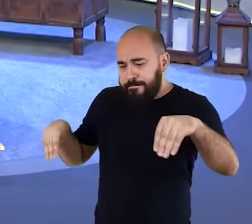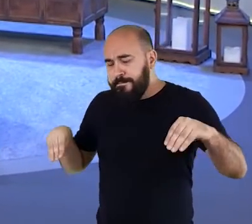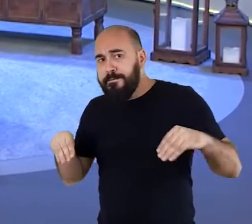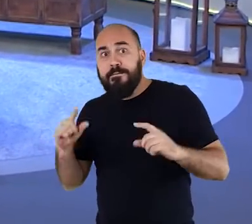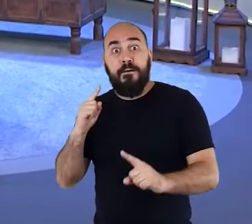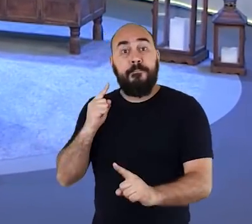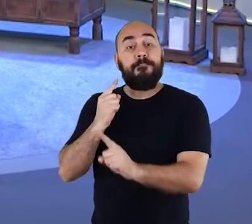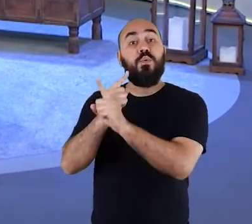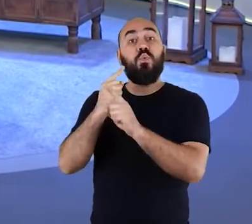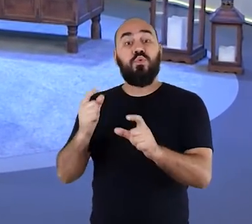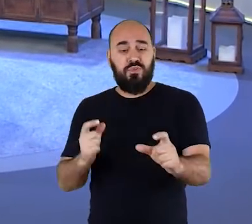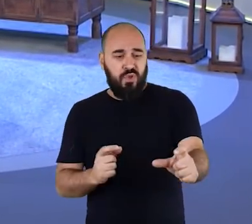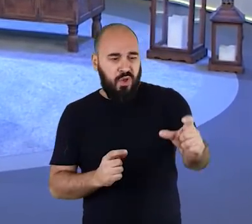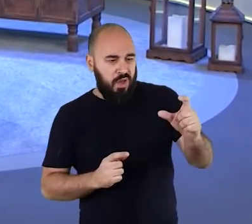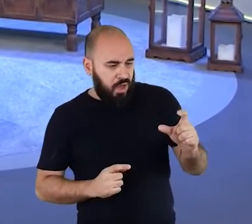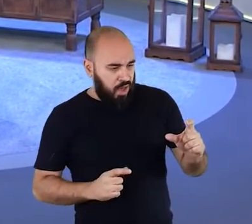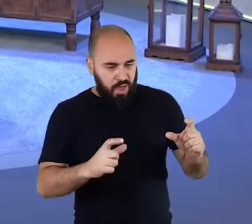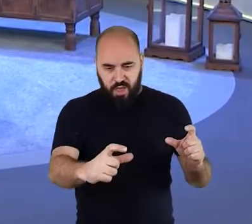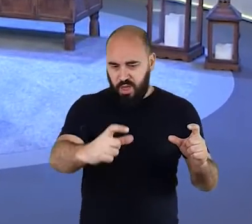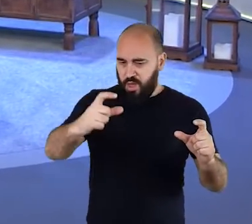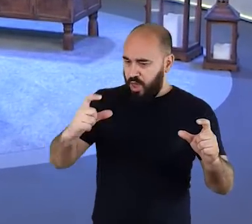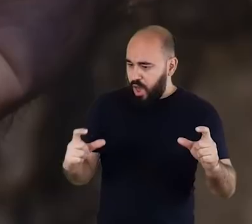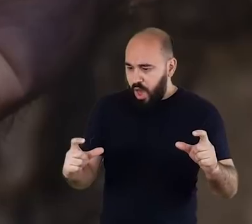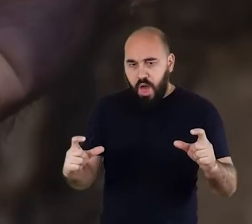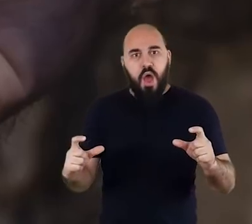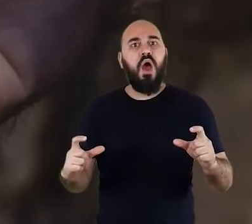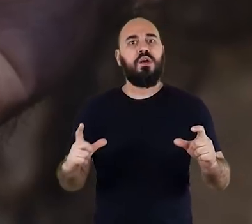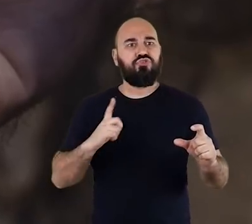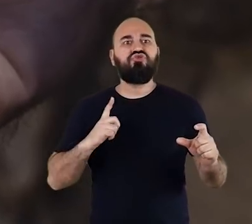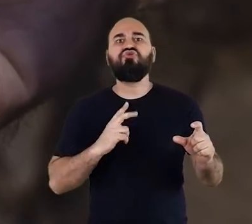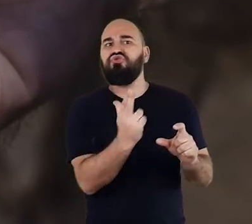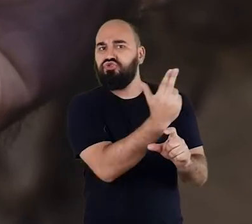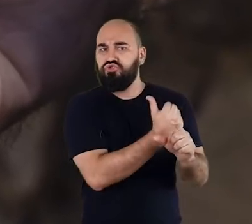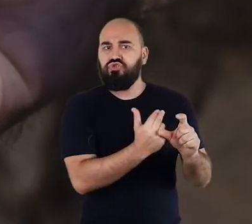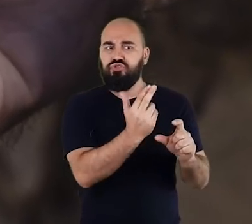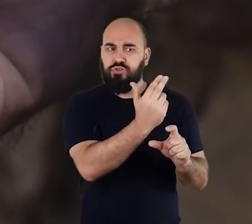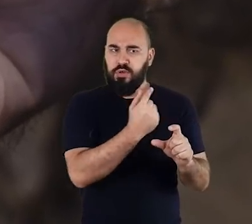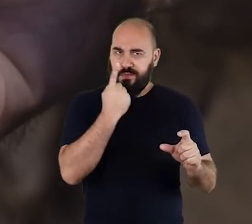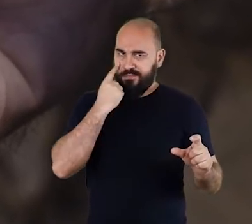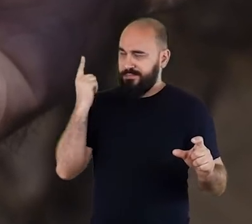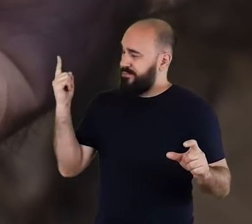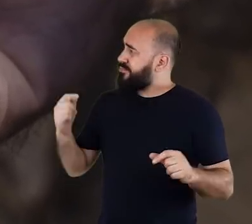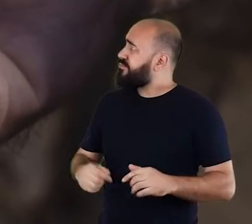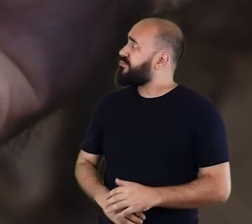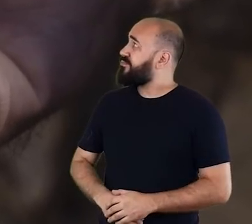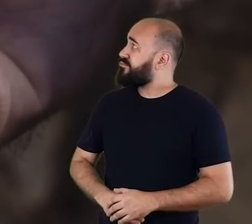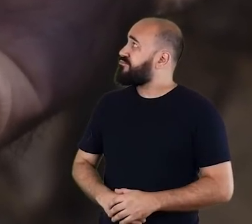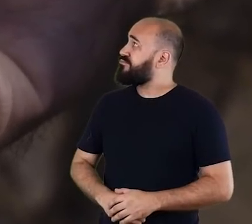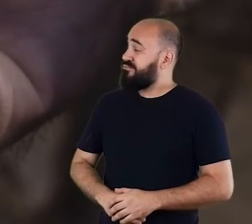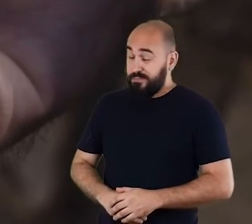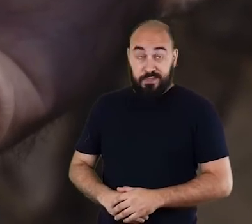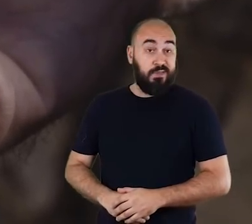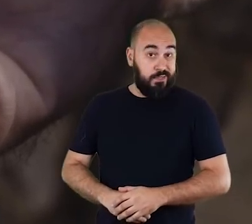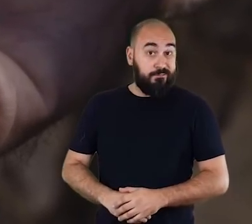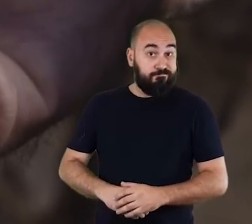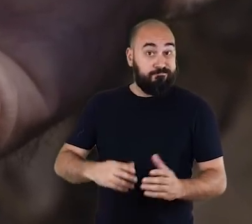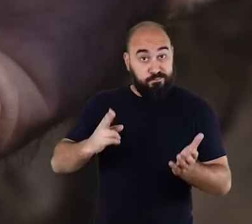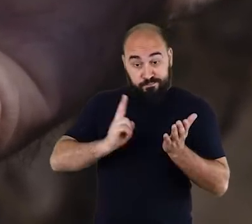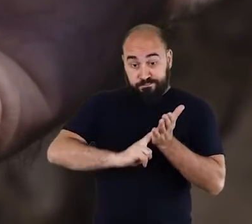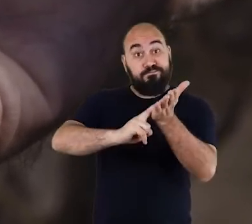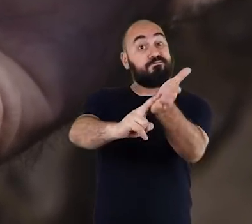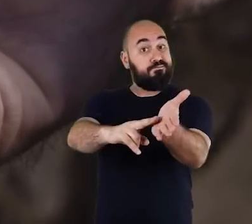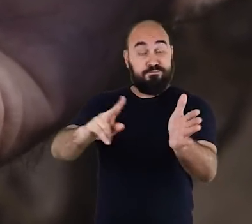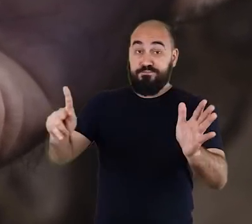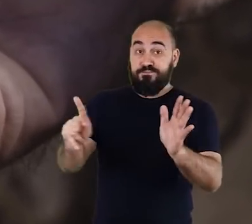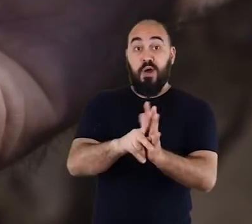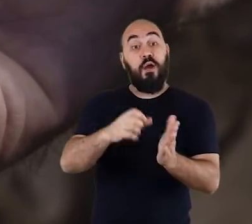cerâmica com algo impresso nelas. Essa cerâmica seria um selo de correspondência, conforme você vê aqui